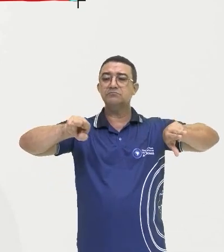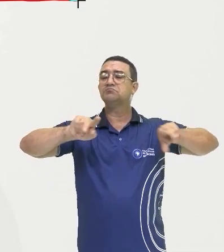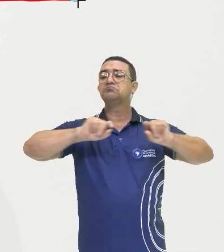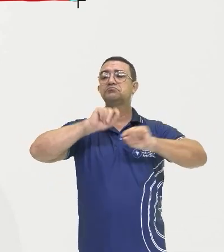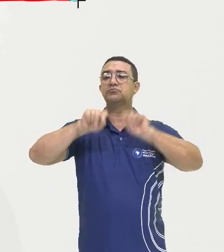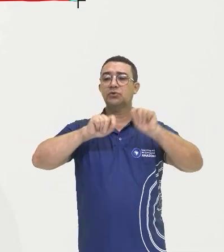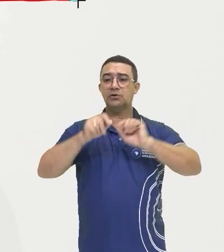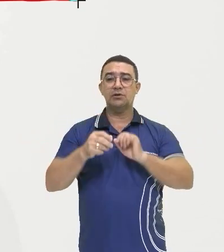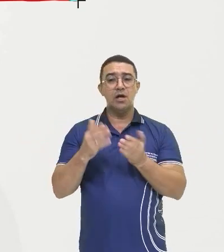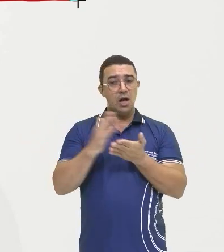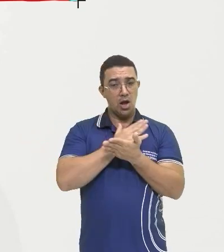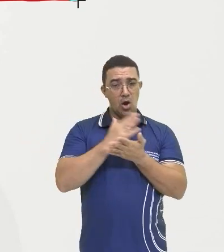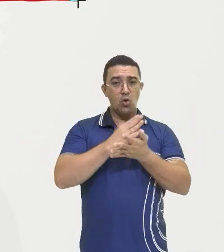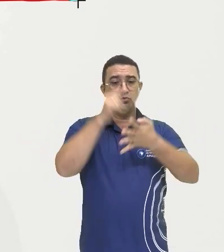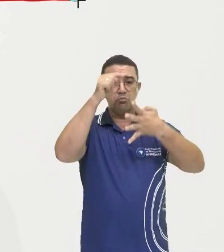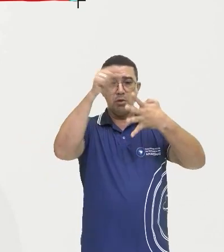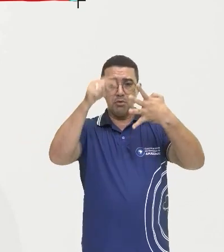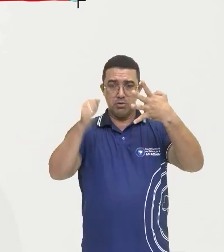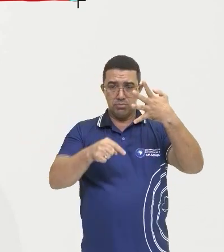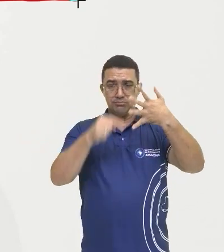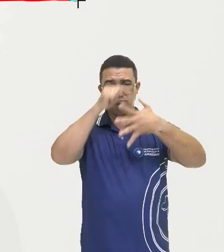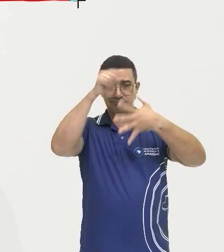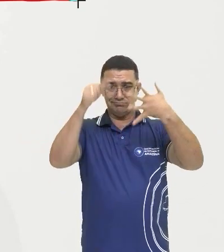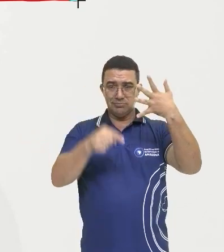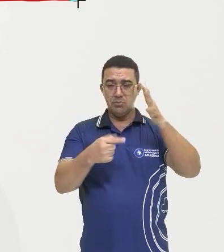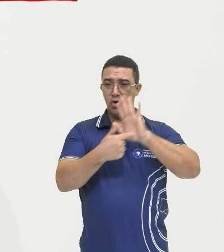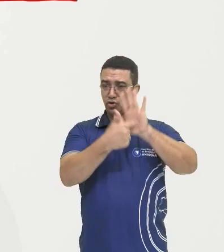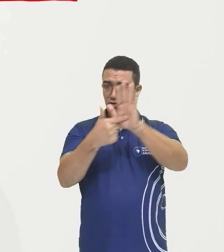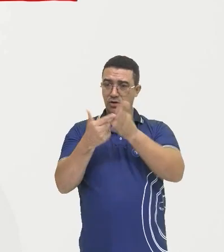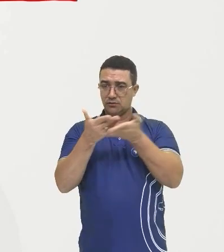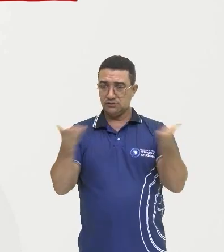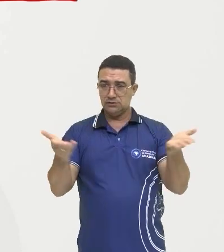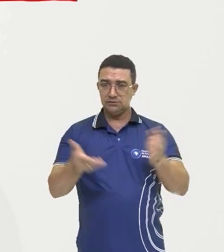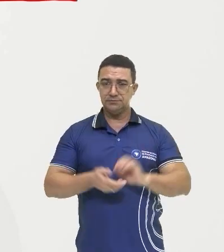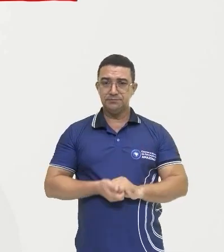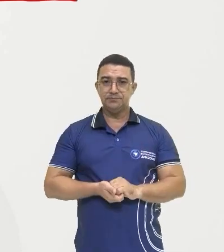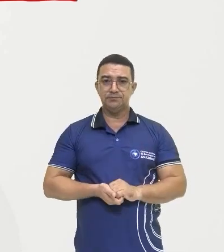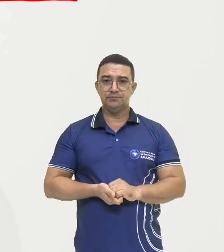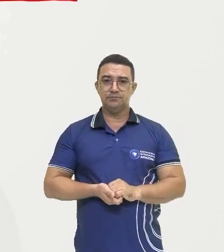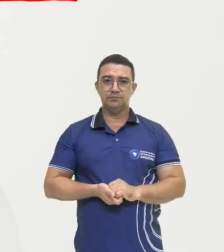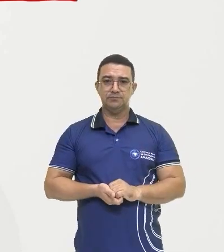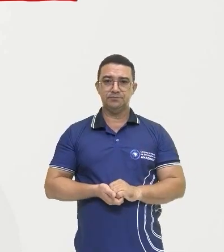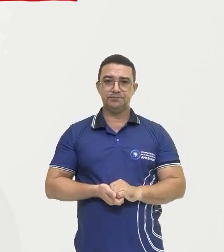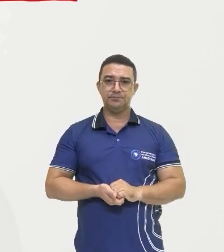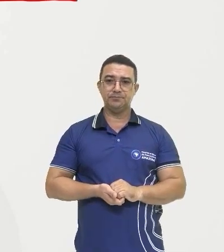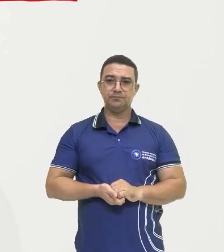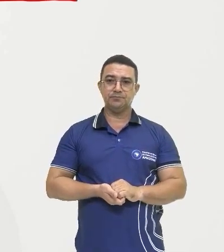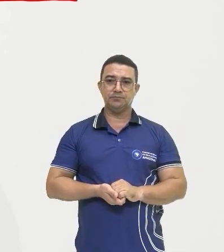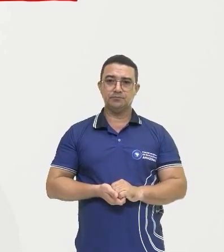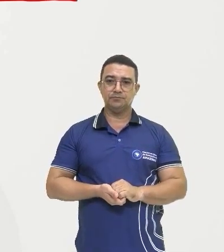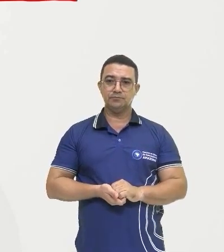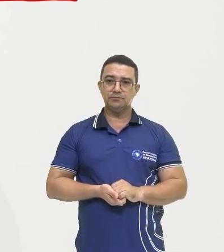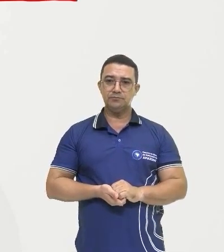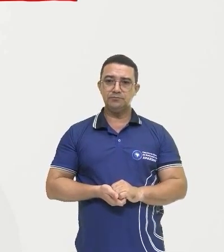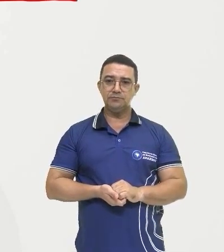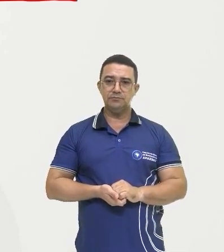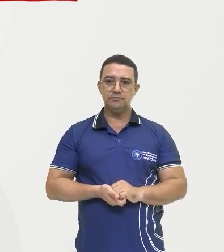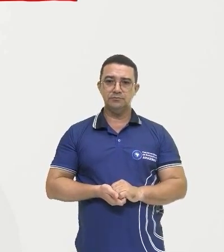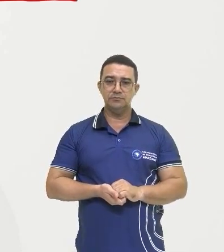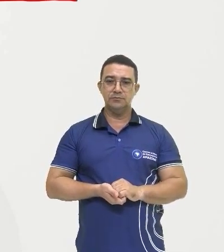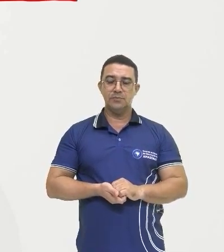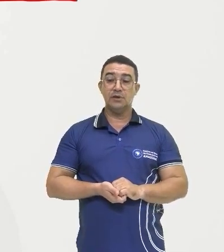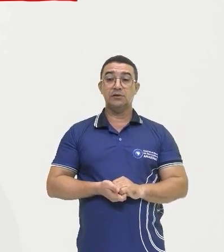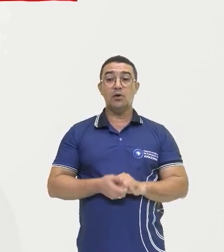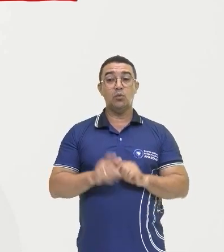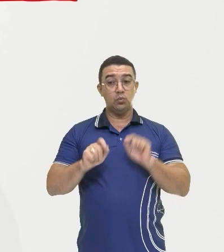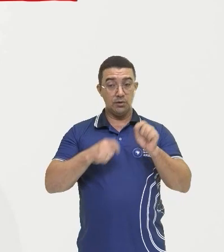Tem alguns pontos aqui para a gente destacar. Primeiro ponto, turma, a evolução dos meios de transportes. Olha,